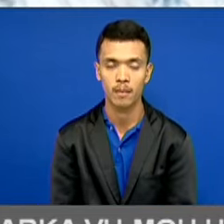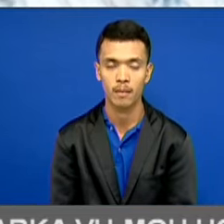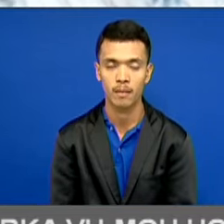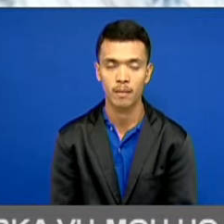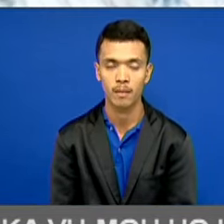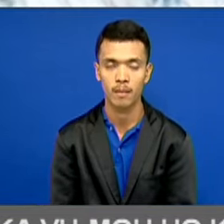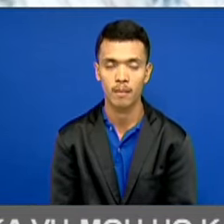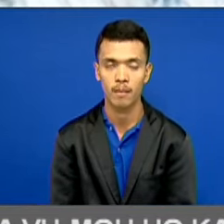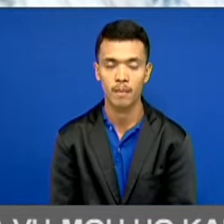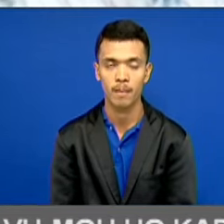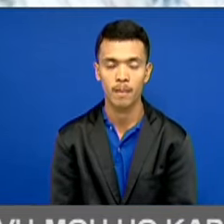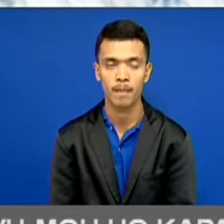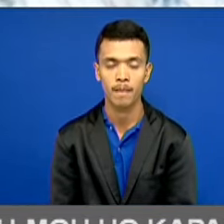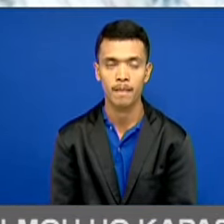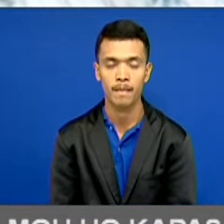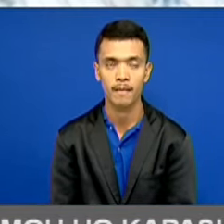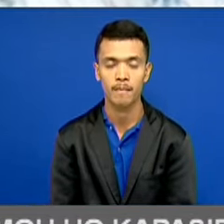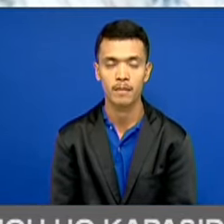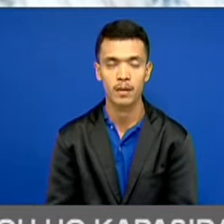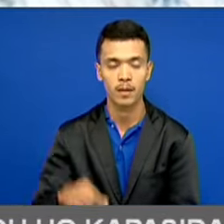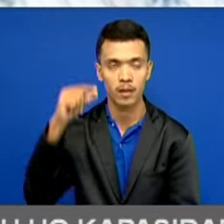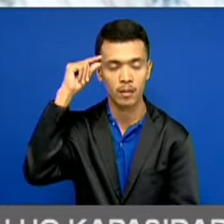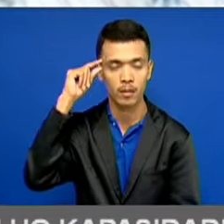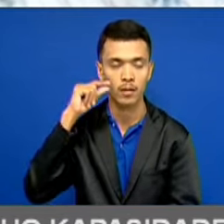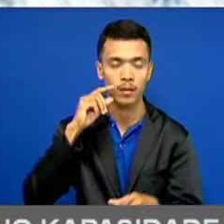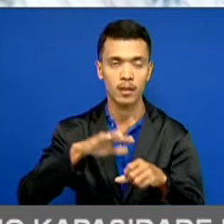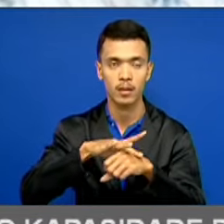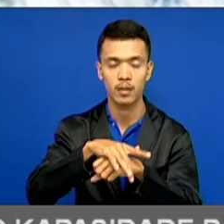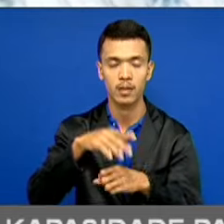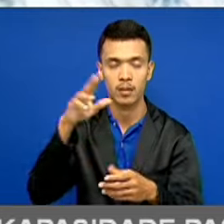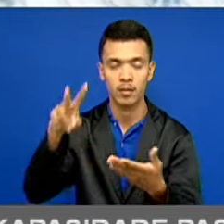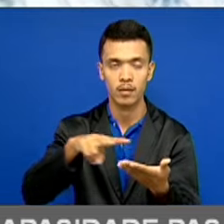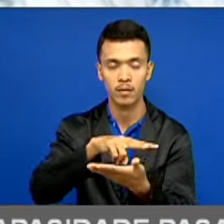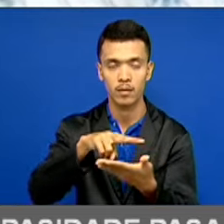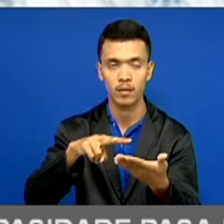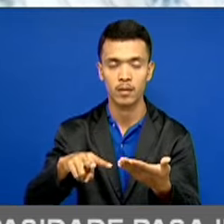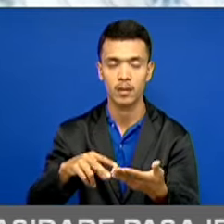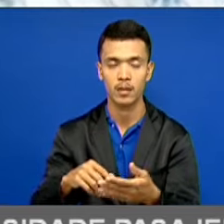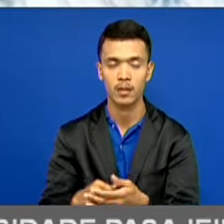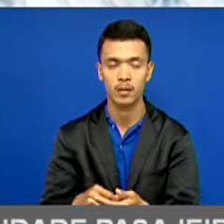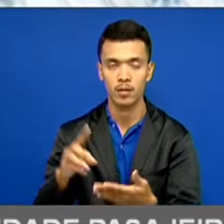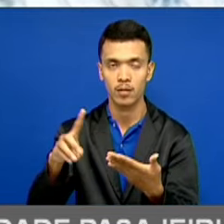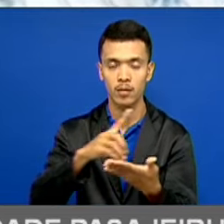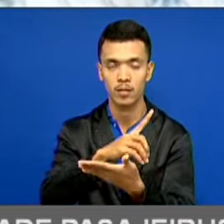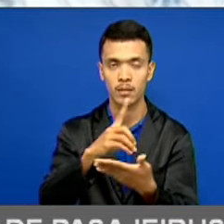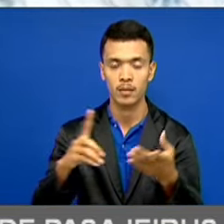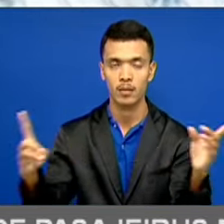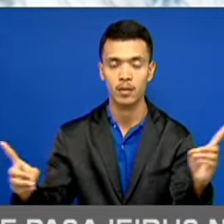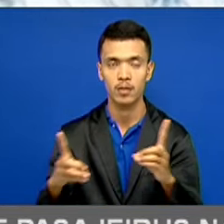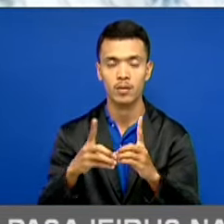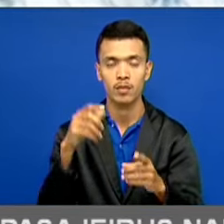autêntica, que a Botsira é um campeão para promover a igualdade de gênero, prevenir violência baseada em gênero, não discriminação no seu feto